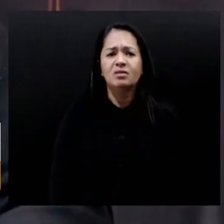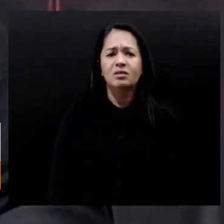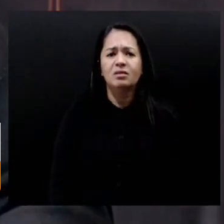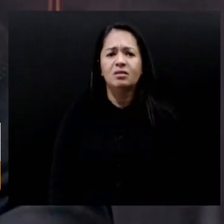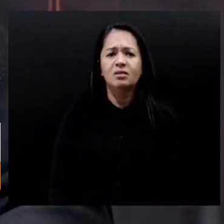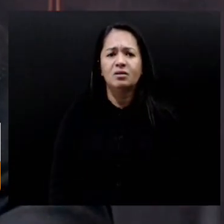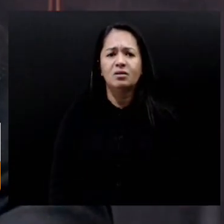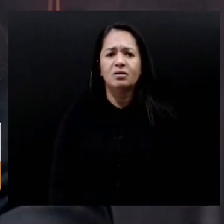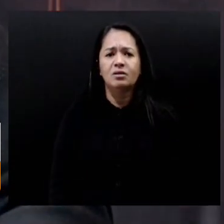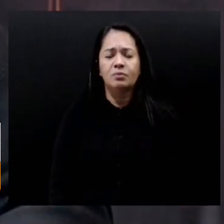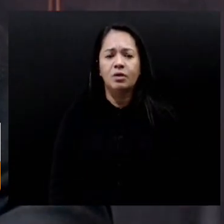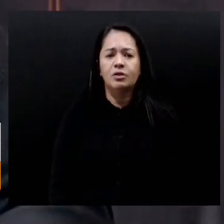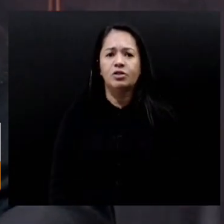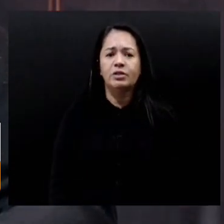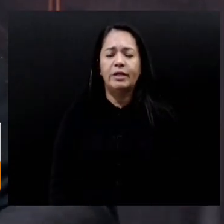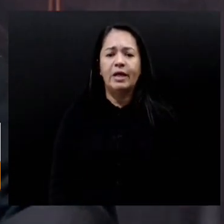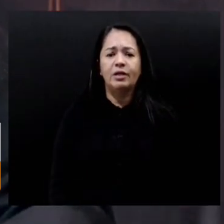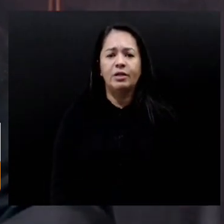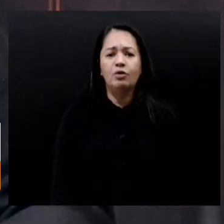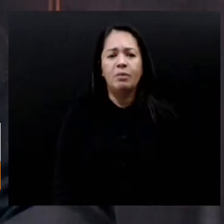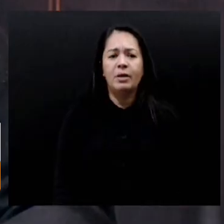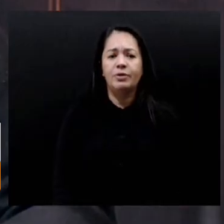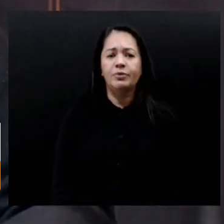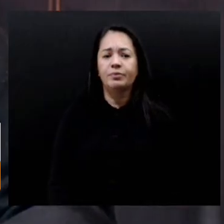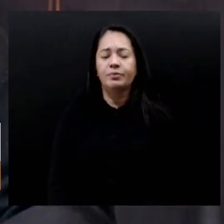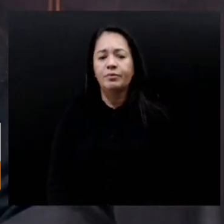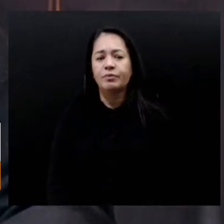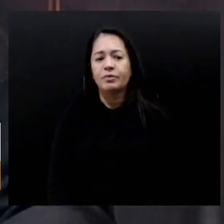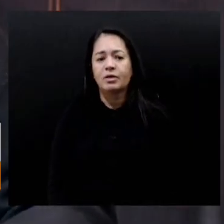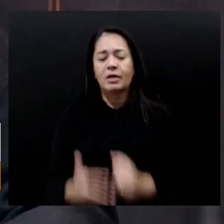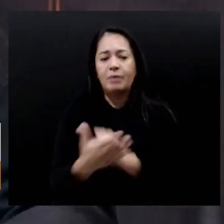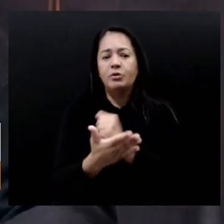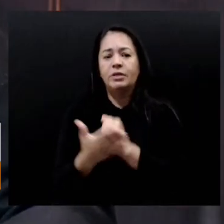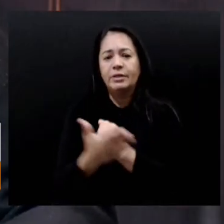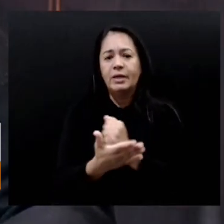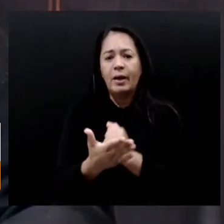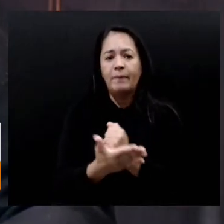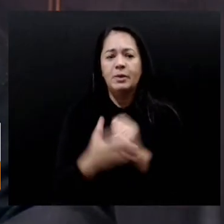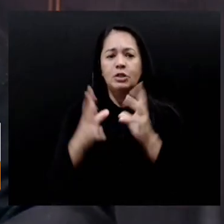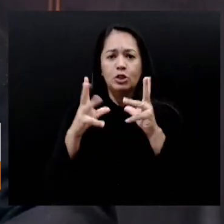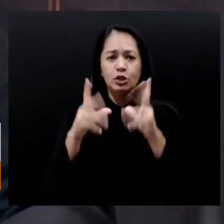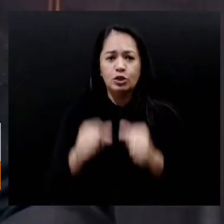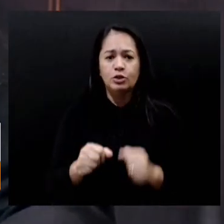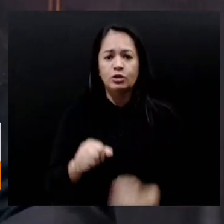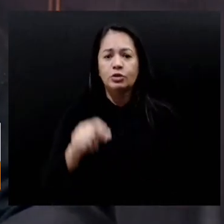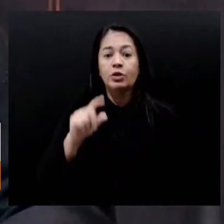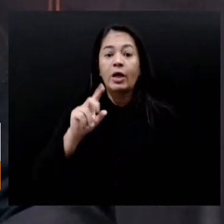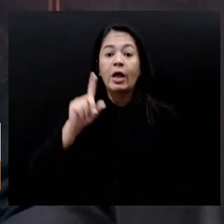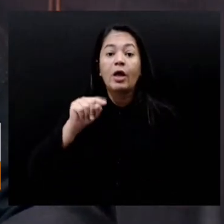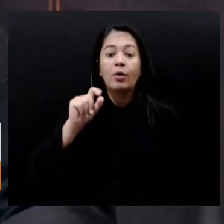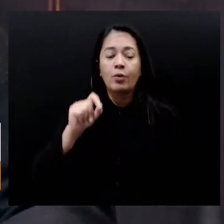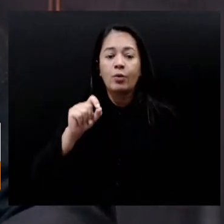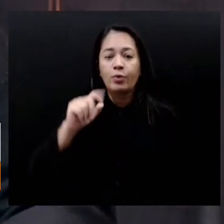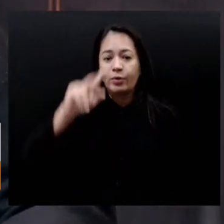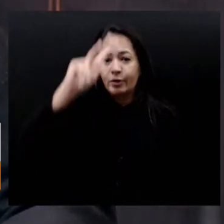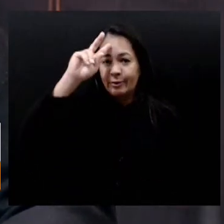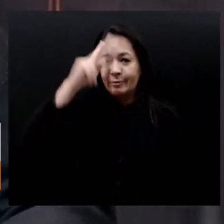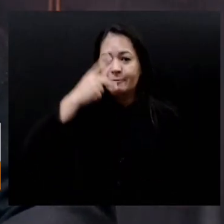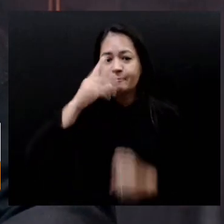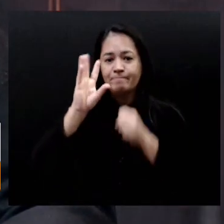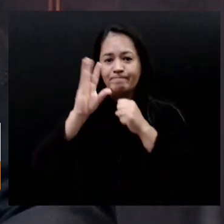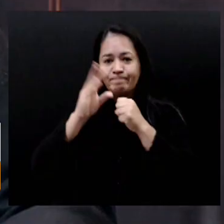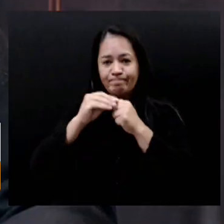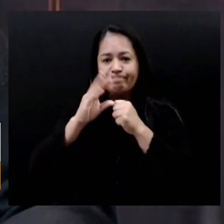né? A base de tudo é autoconhecimento, né?